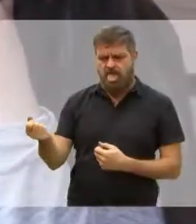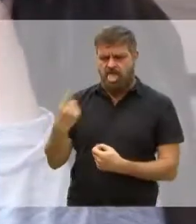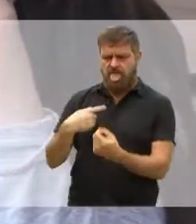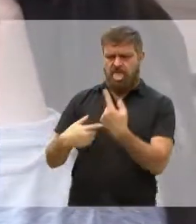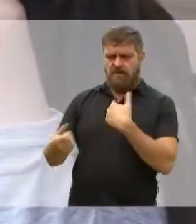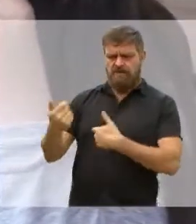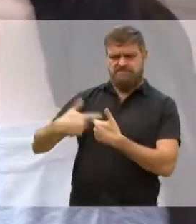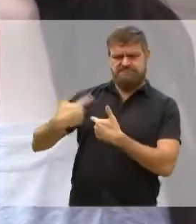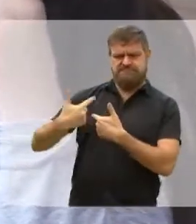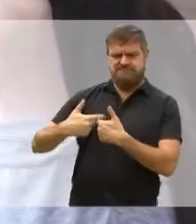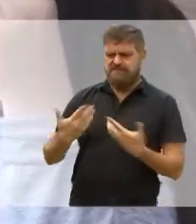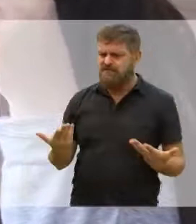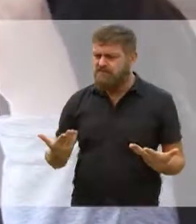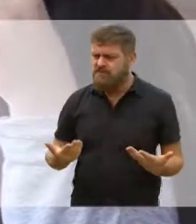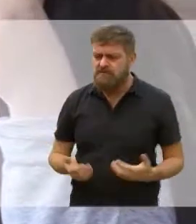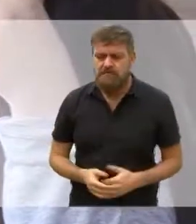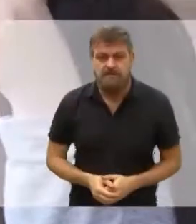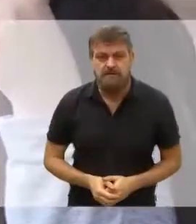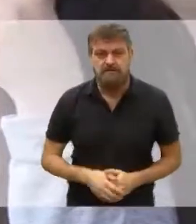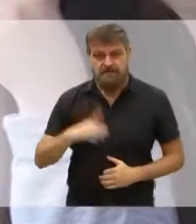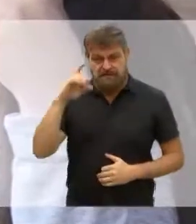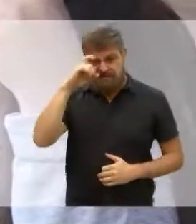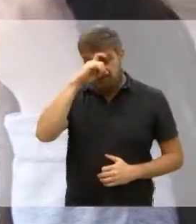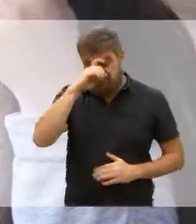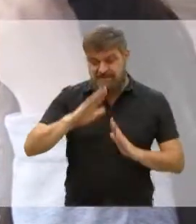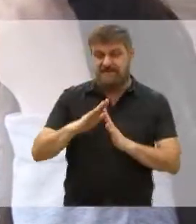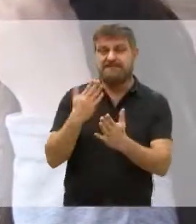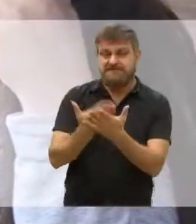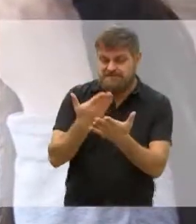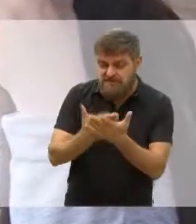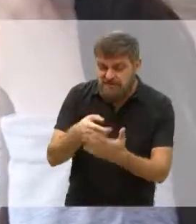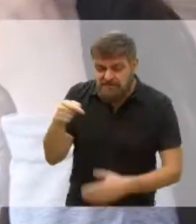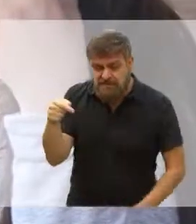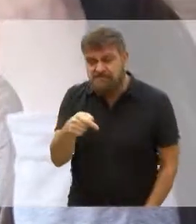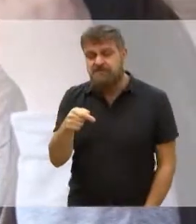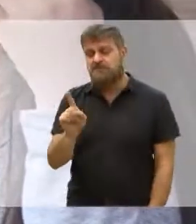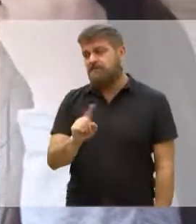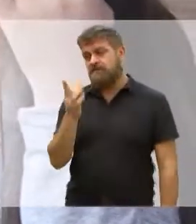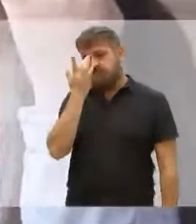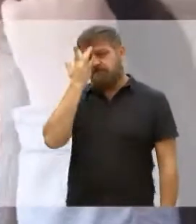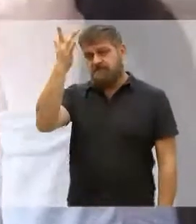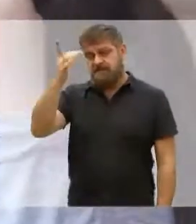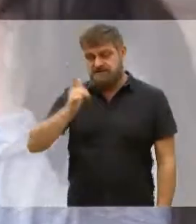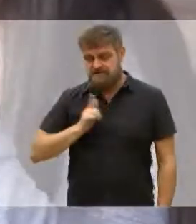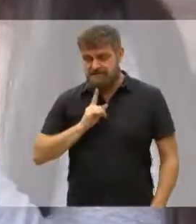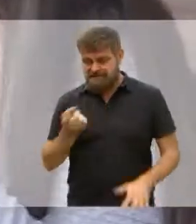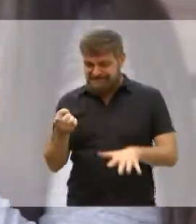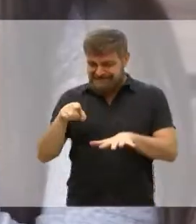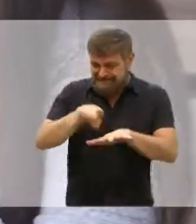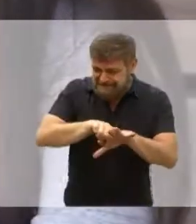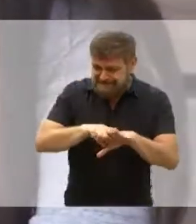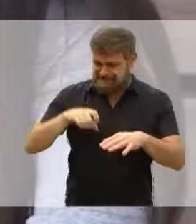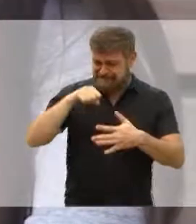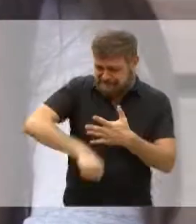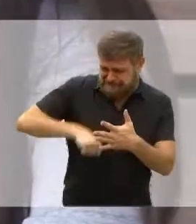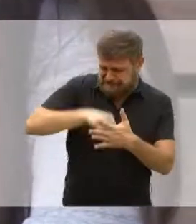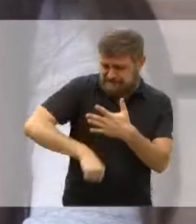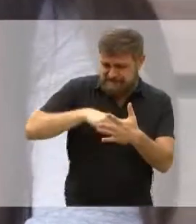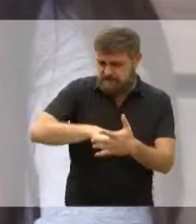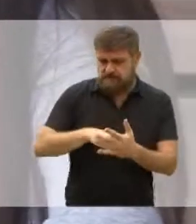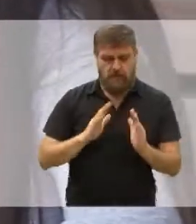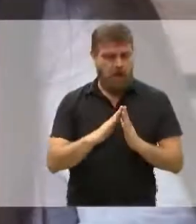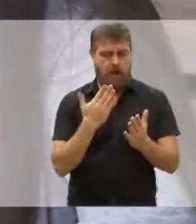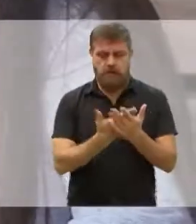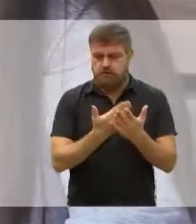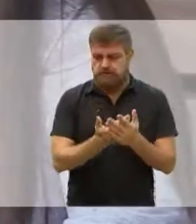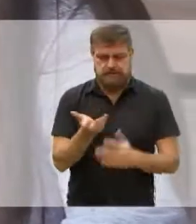antes de falar. A maior dificuldade, assim, com escolas também, não foi fácil o processo, a gente brigou em muitas